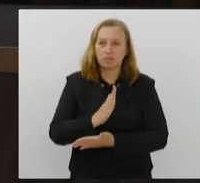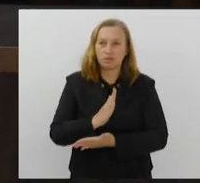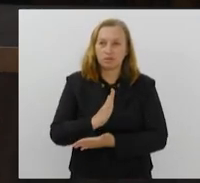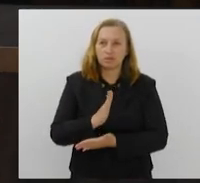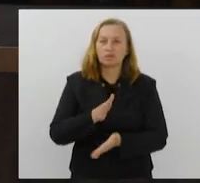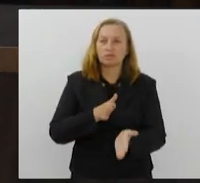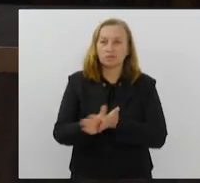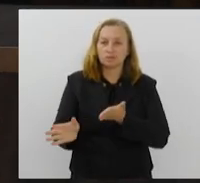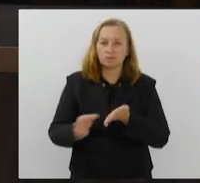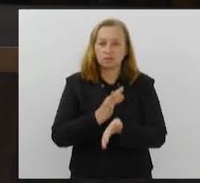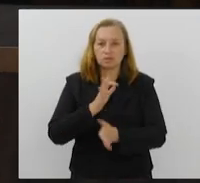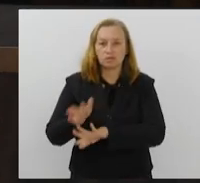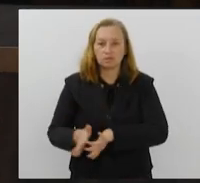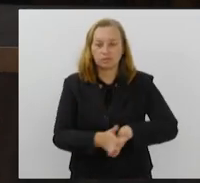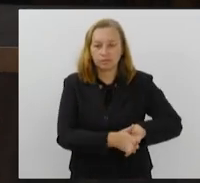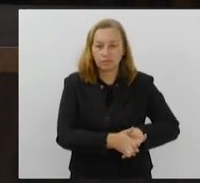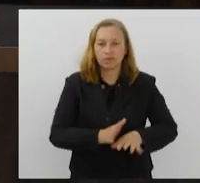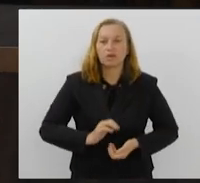vai à publicação.